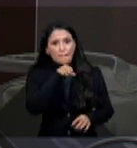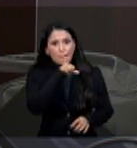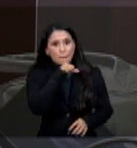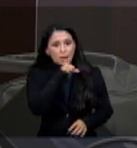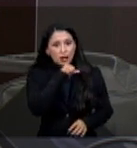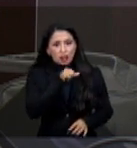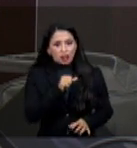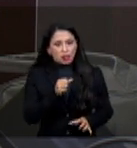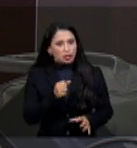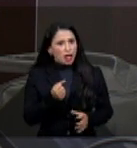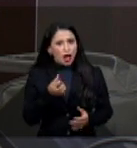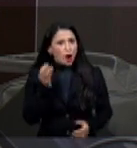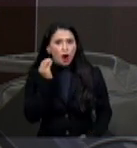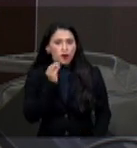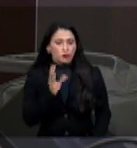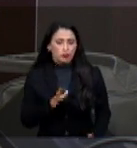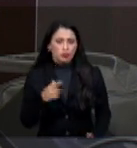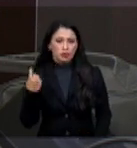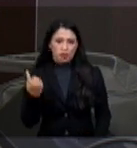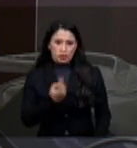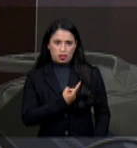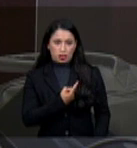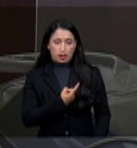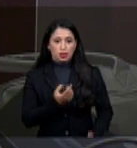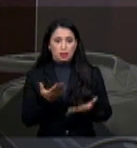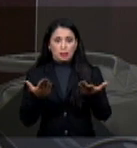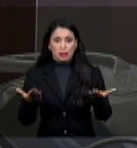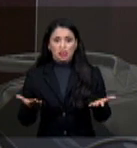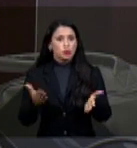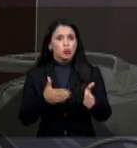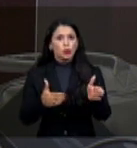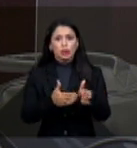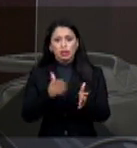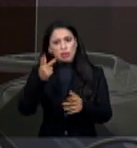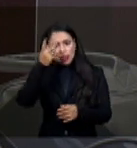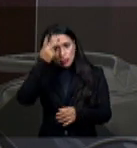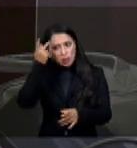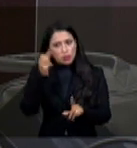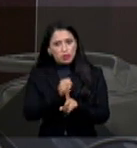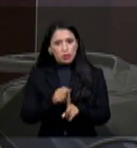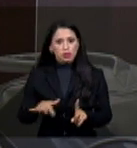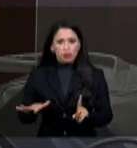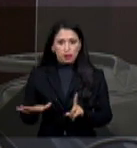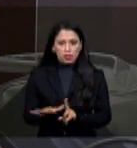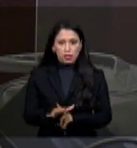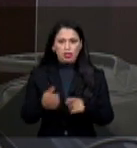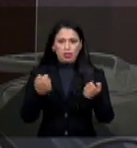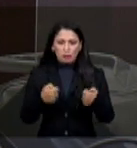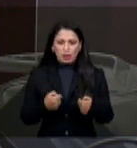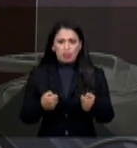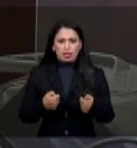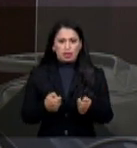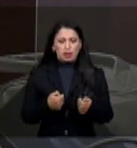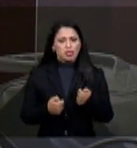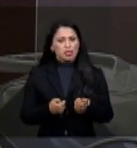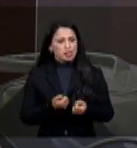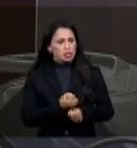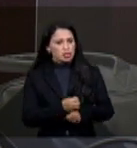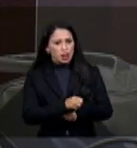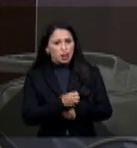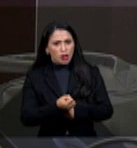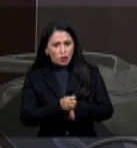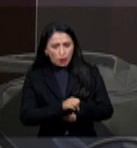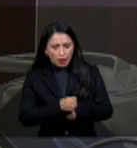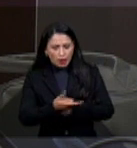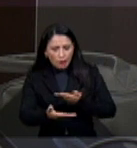muito óbvia para a gente. Mas essa concepção também deveria ser de todas as pessoas nessa sociedade que vivem e que compartilhamos essa vivência